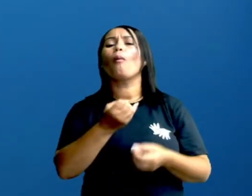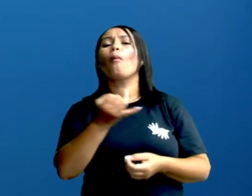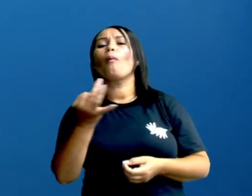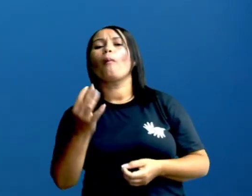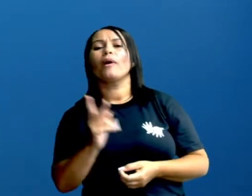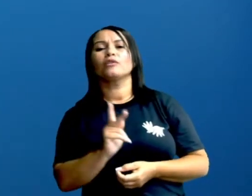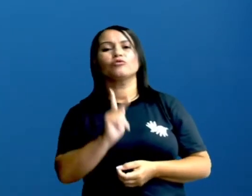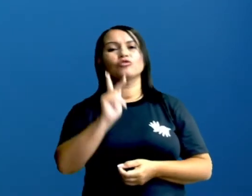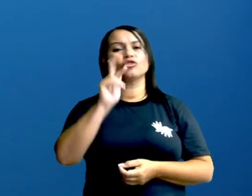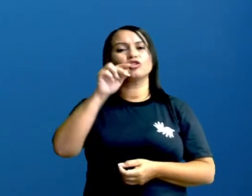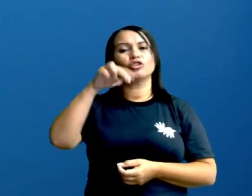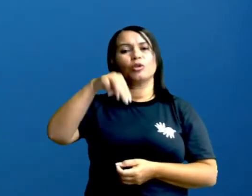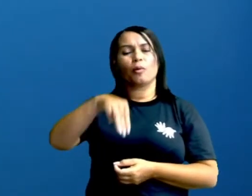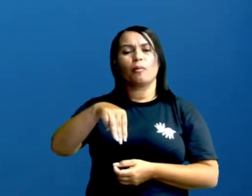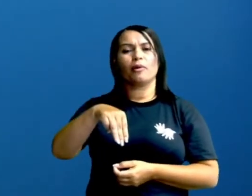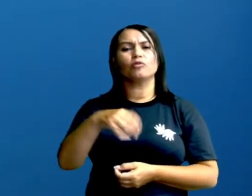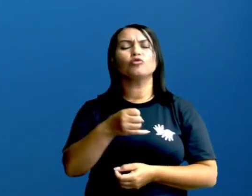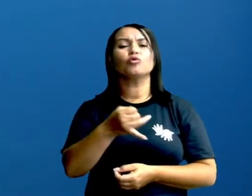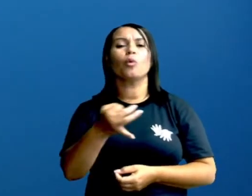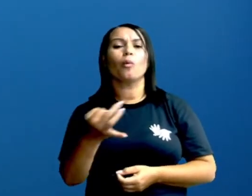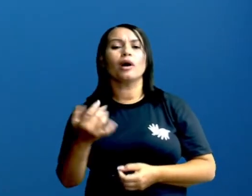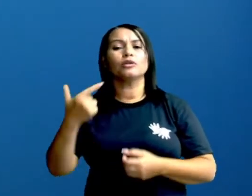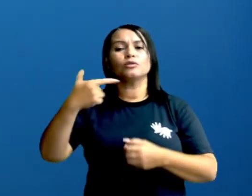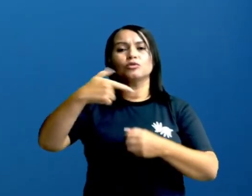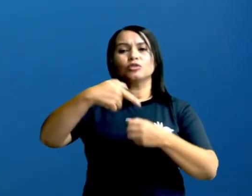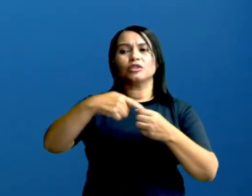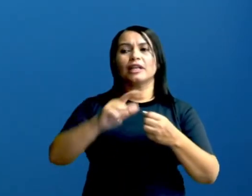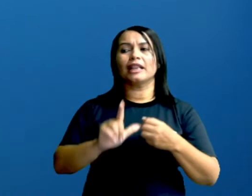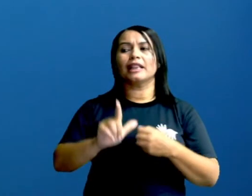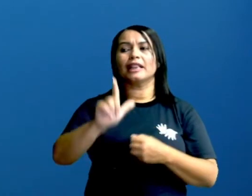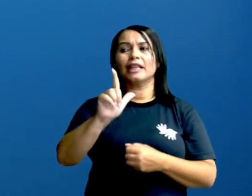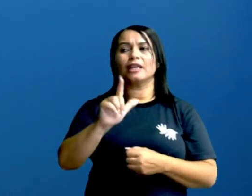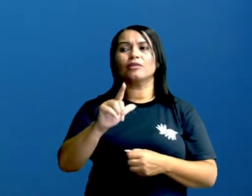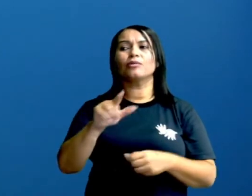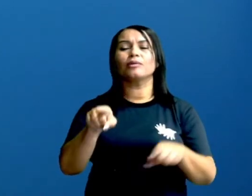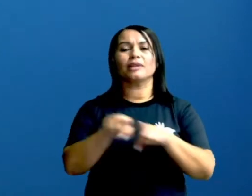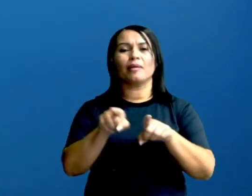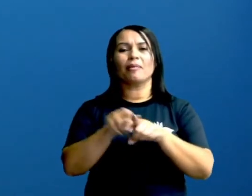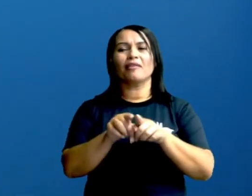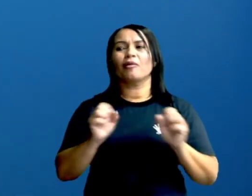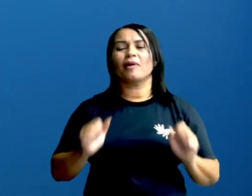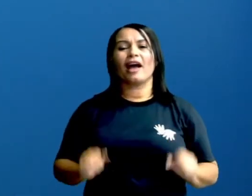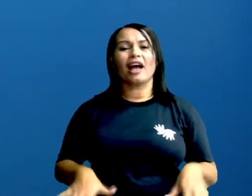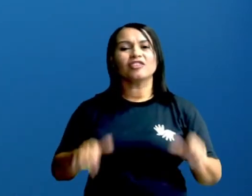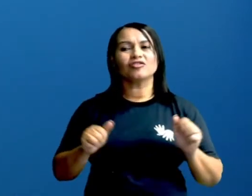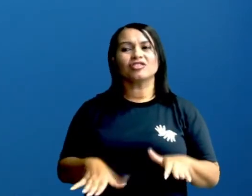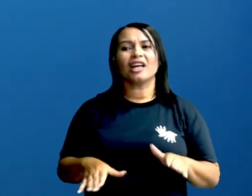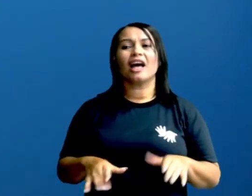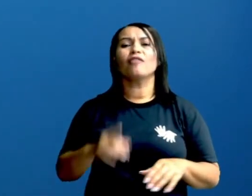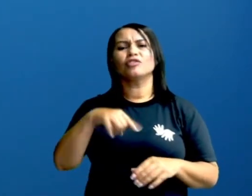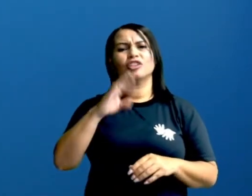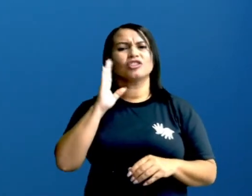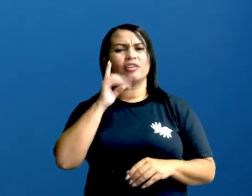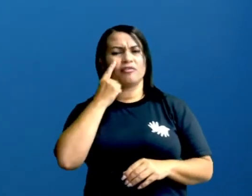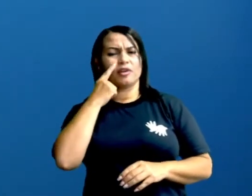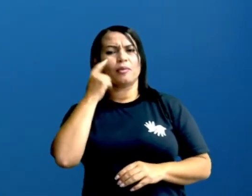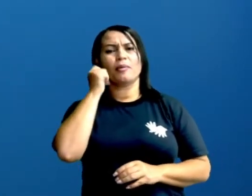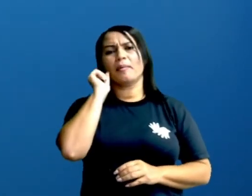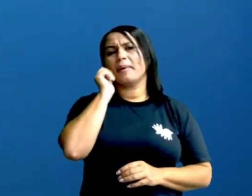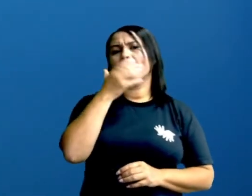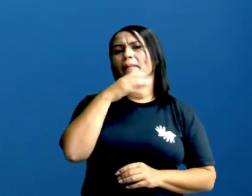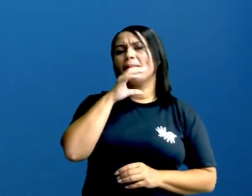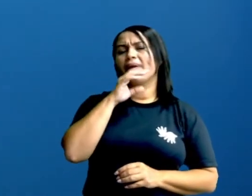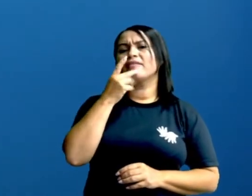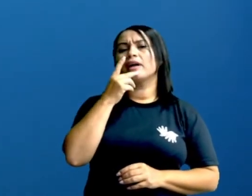pela quantidade de quilômetros, vai ver quantos litros de combustível vai gastar, né? Não sei se vocês já escutaram em casa aí, papai ou mamãe